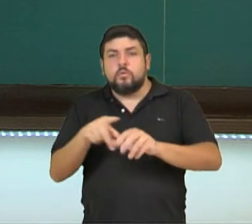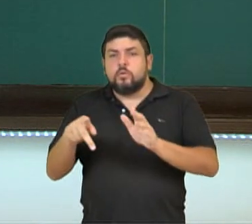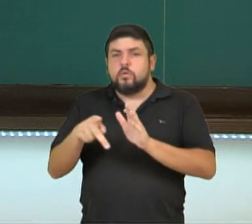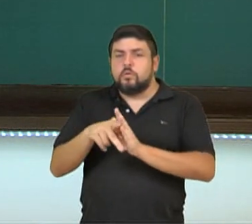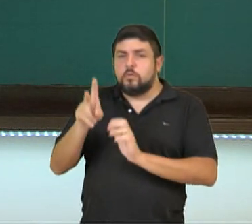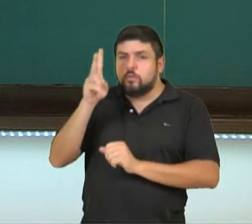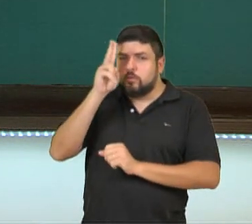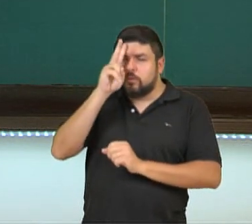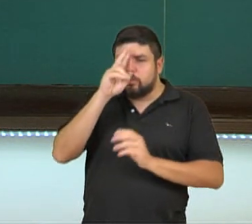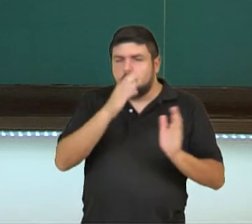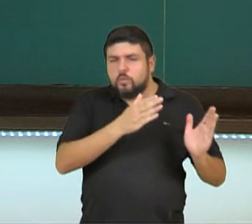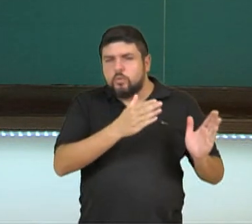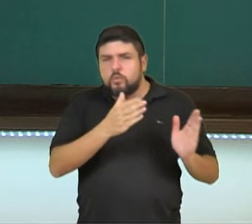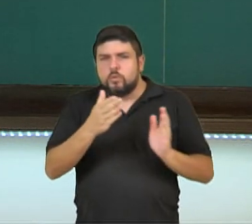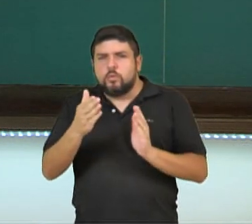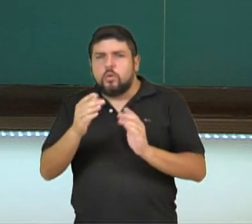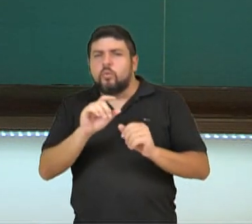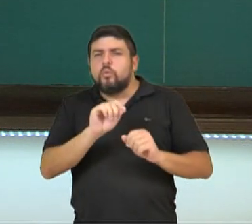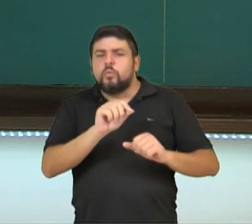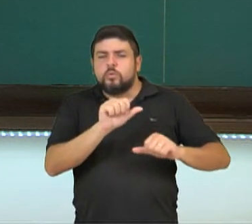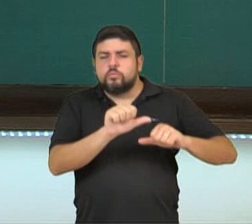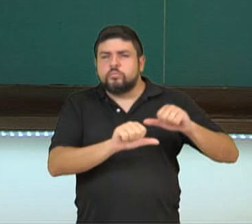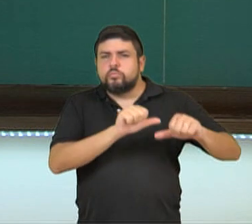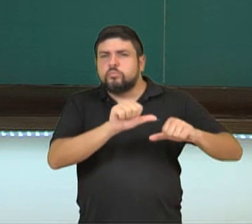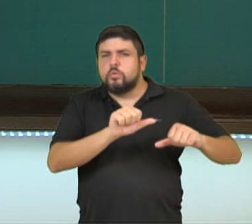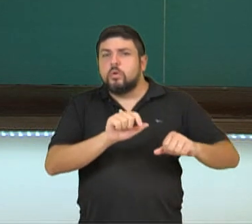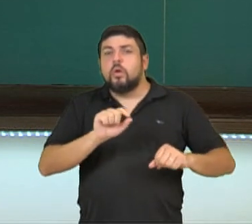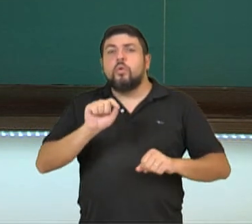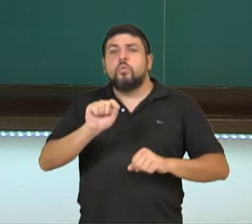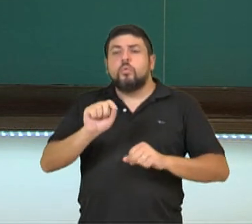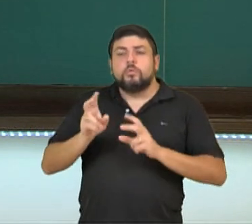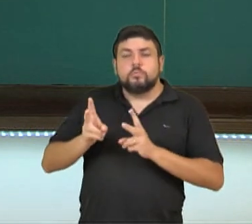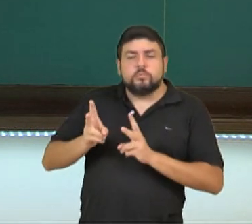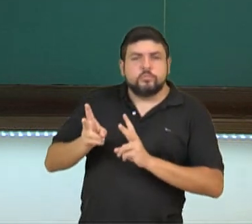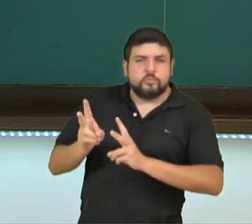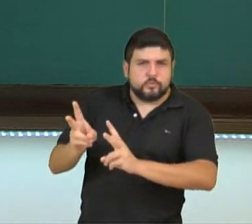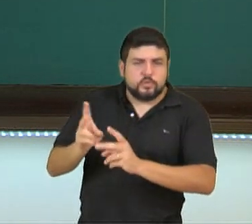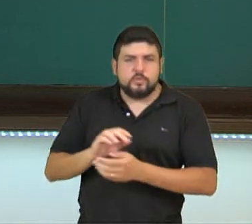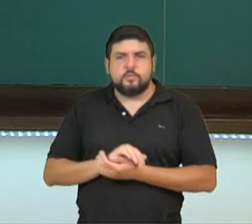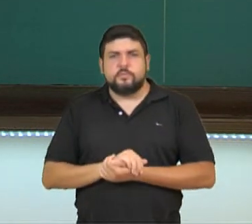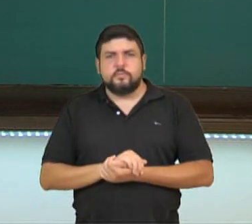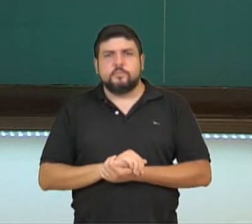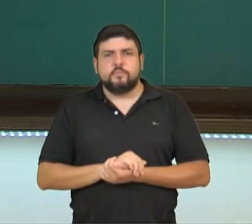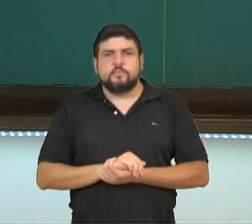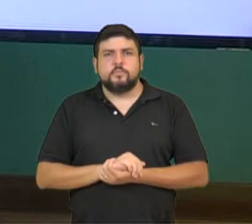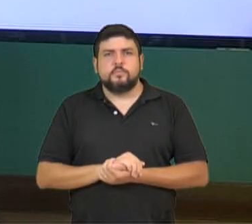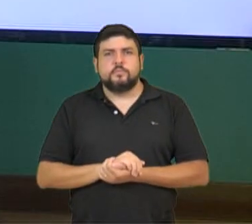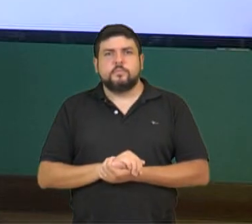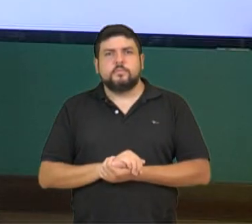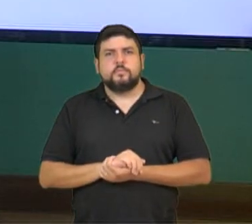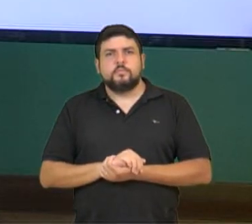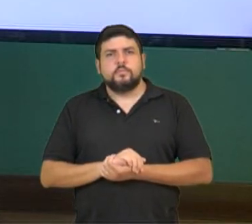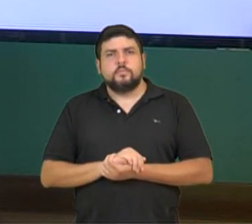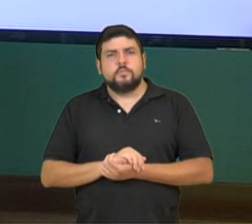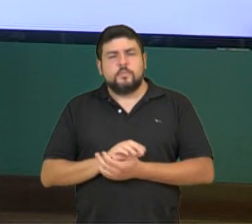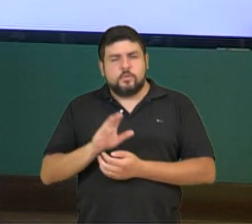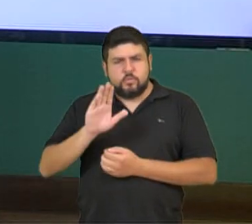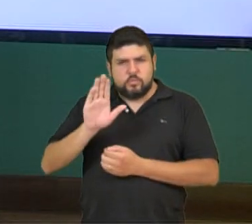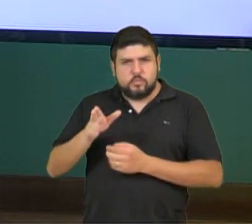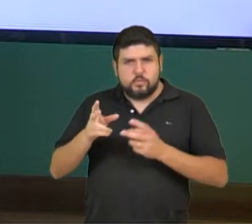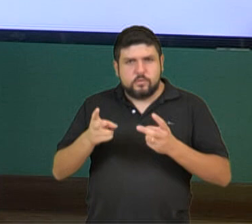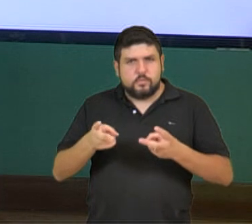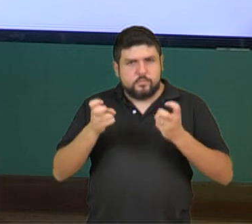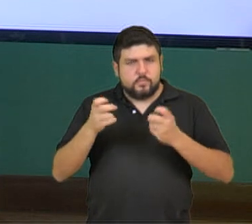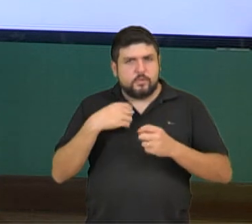e rupturas, né? Vamos entender aí como que esse tempo se relaciona com a história, né? A gente já percebeu que o